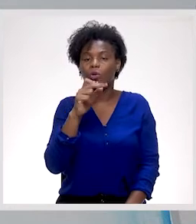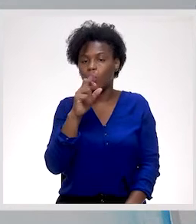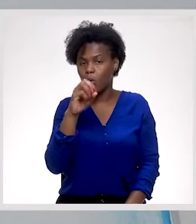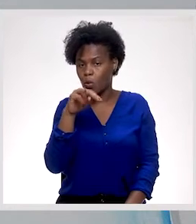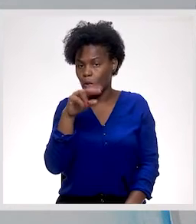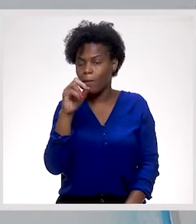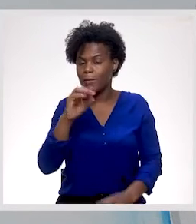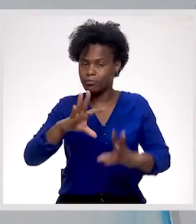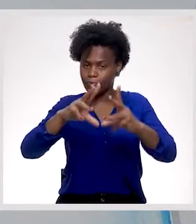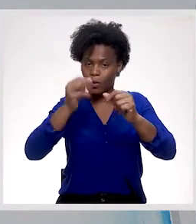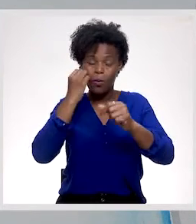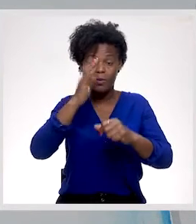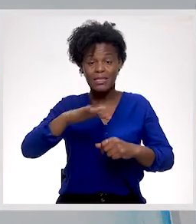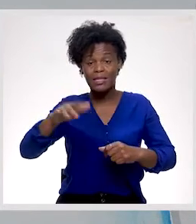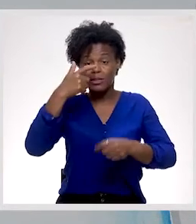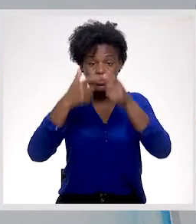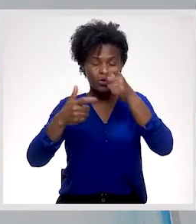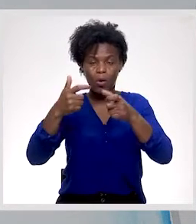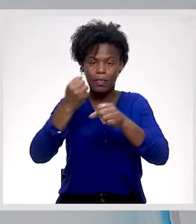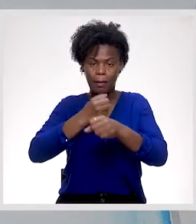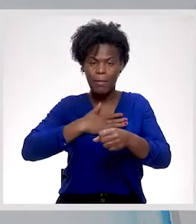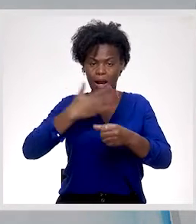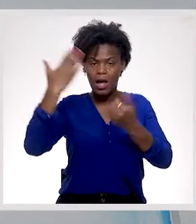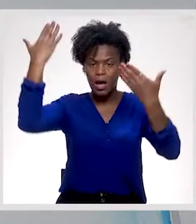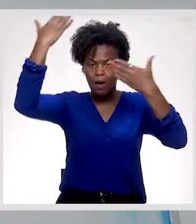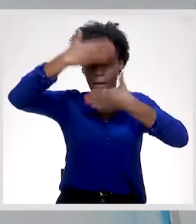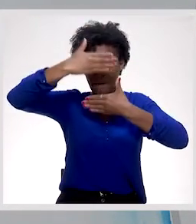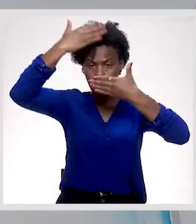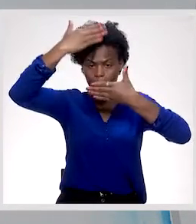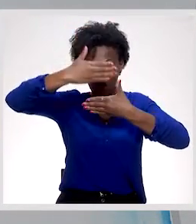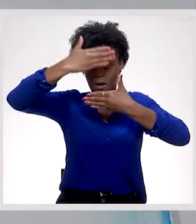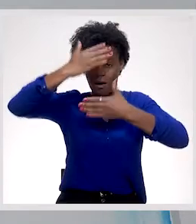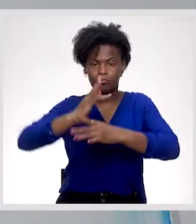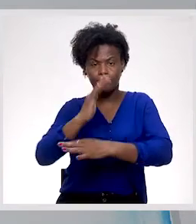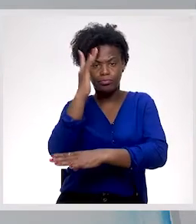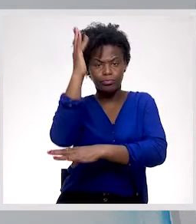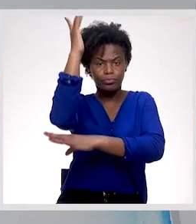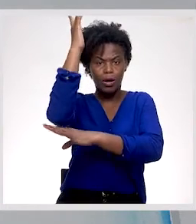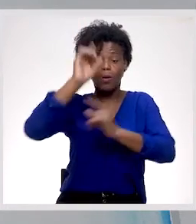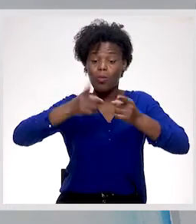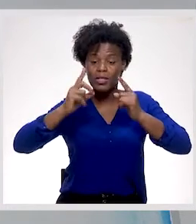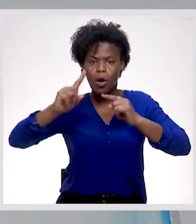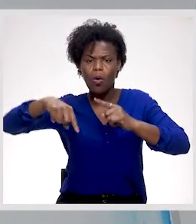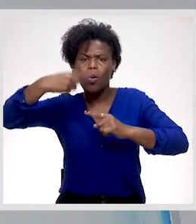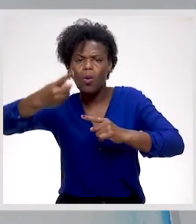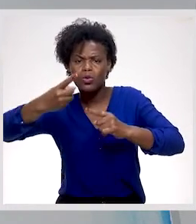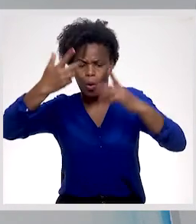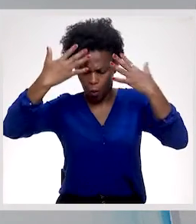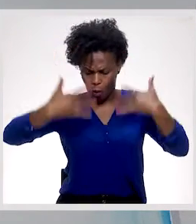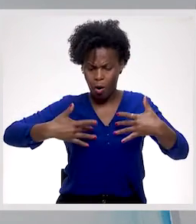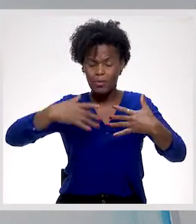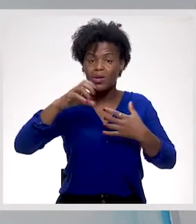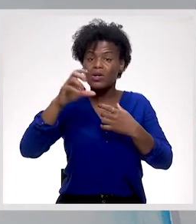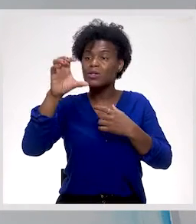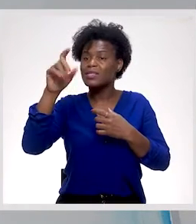os astrônomos começaram a descobrir outros corpos celestes no Sistema Solar.